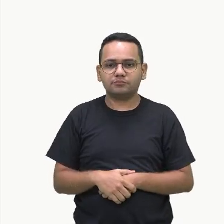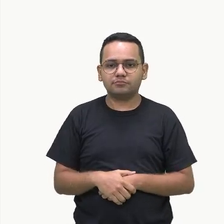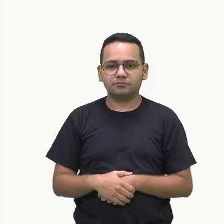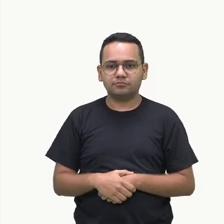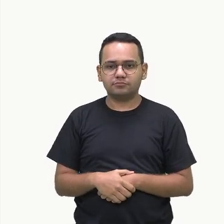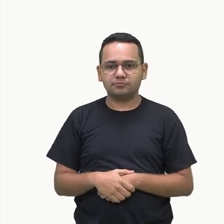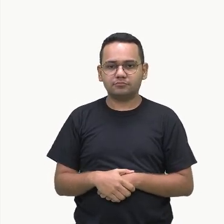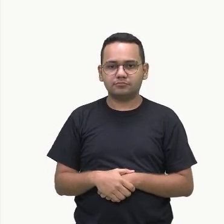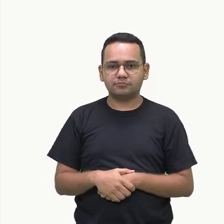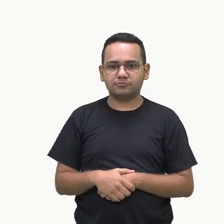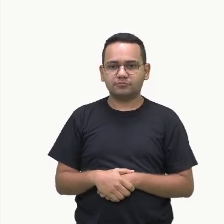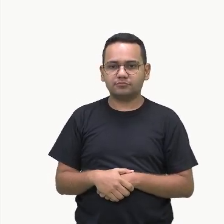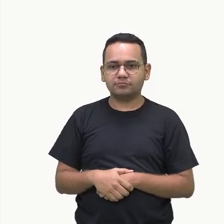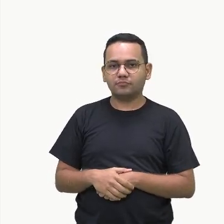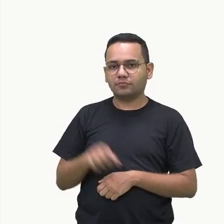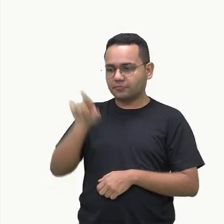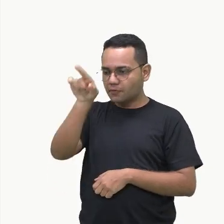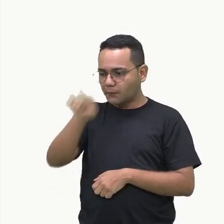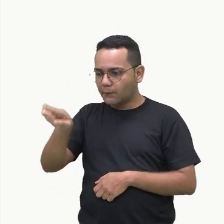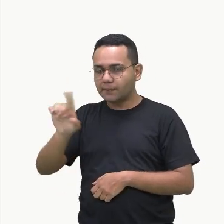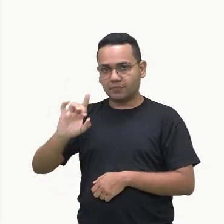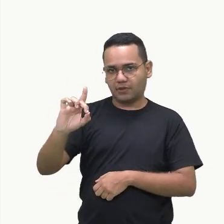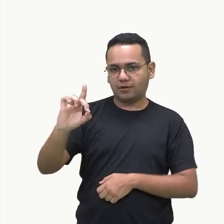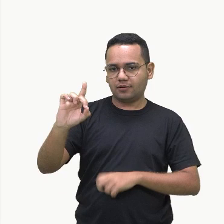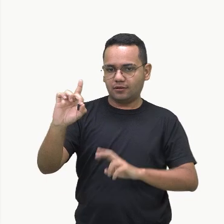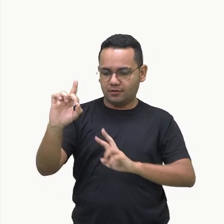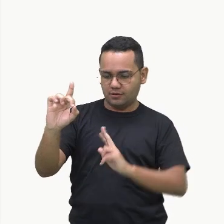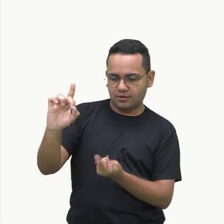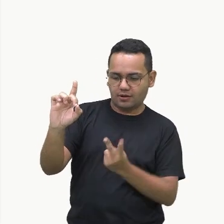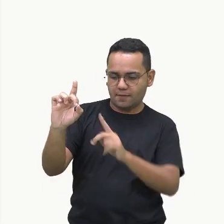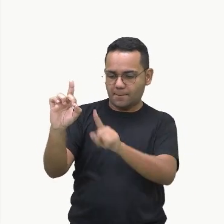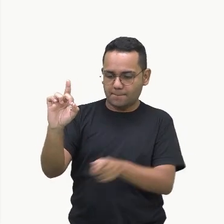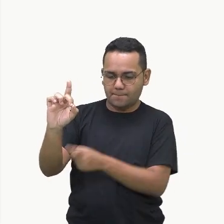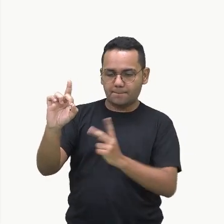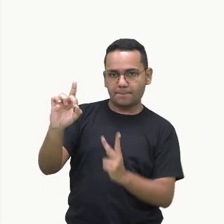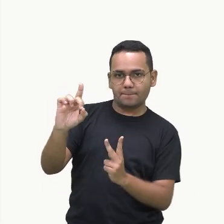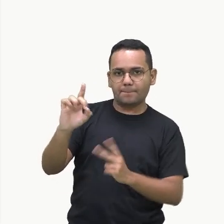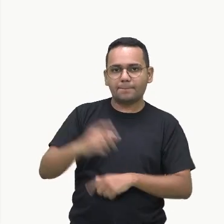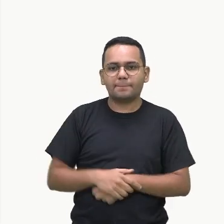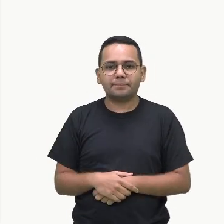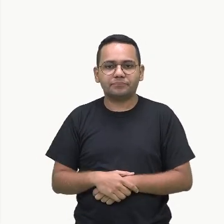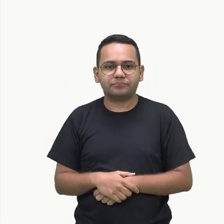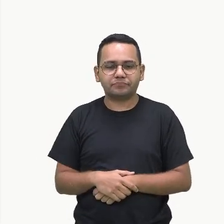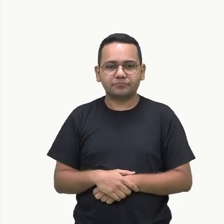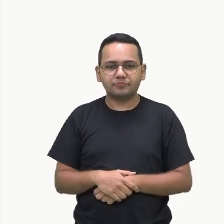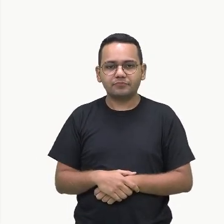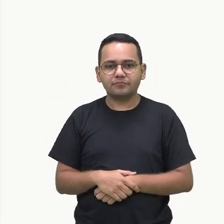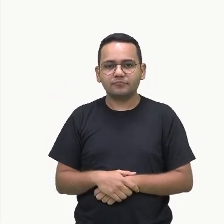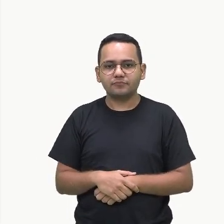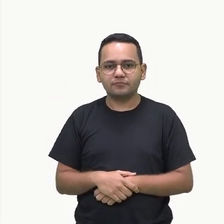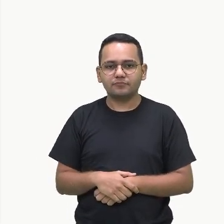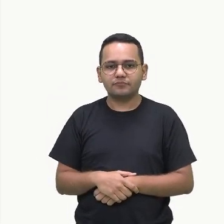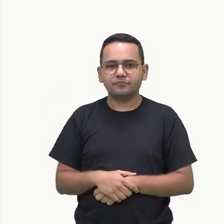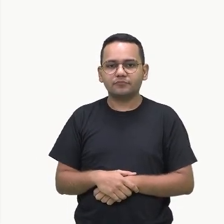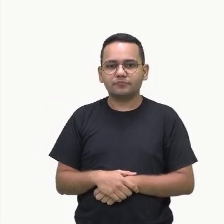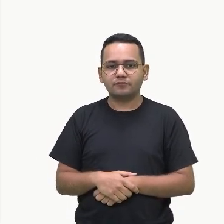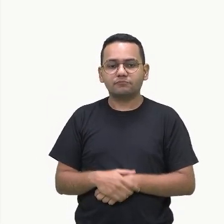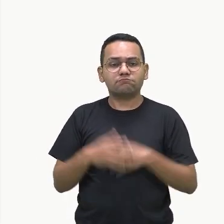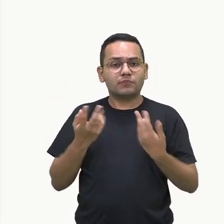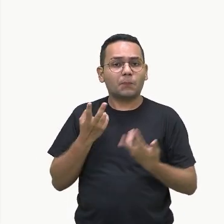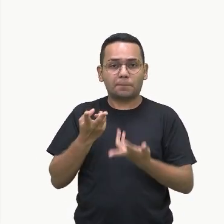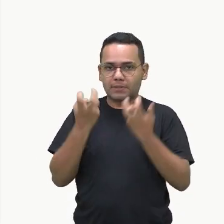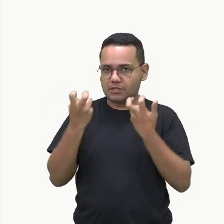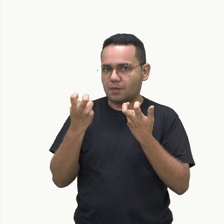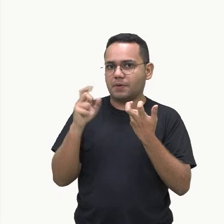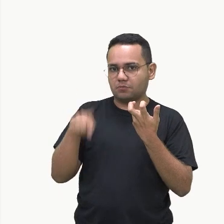o ângulo D e H. Sempre naquele raciocínio. Eu vou identificar que dois ângulos são